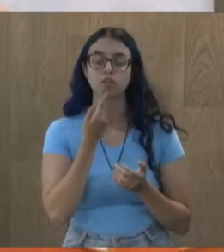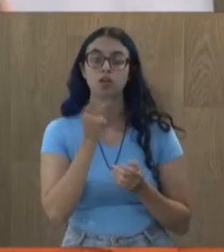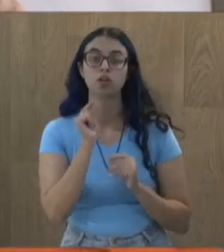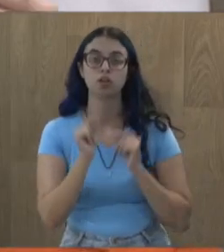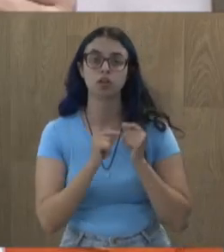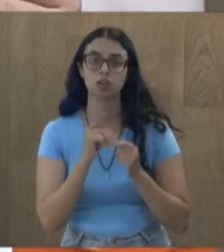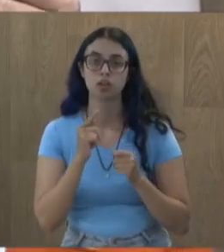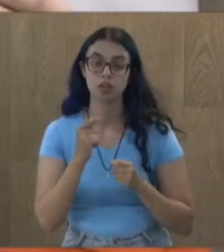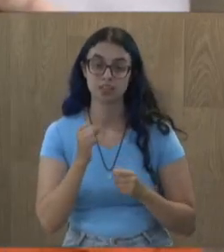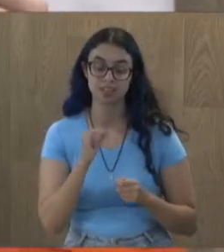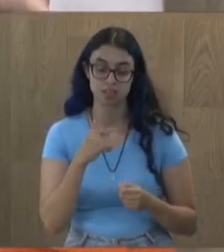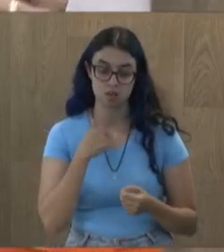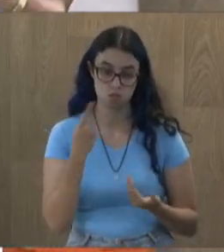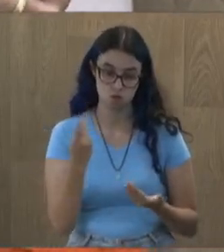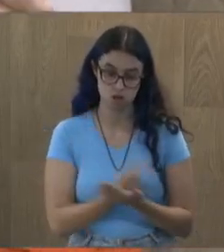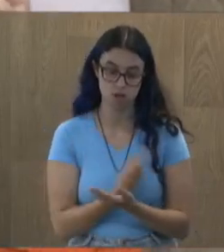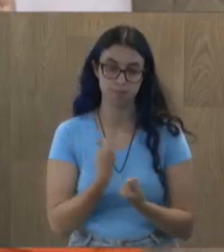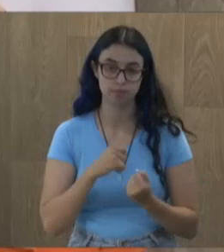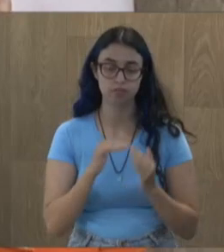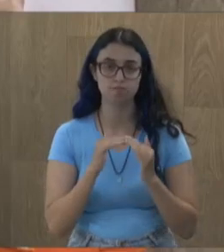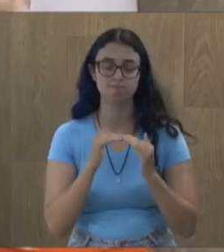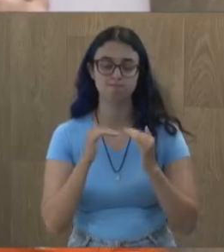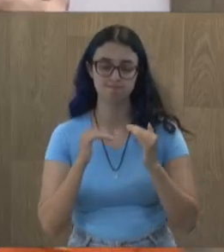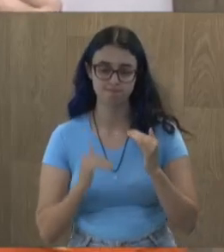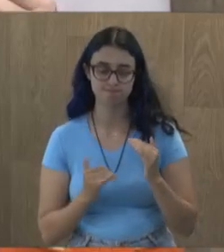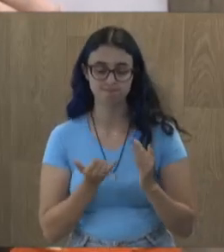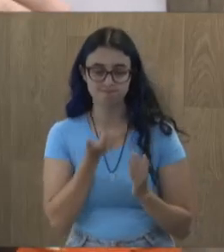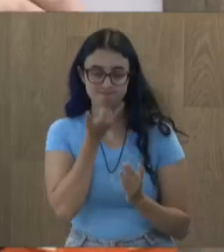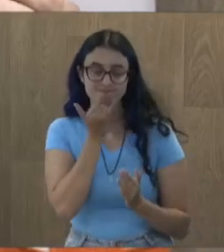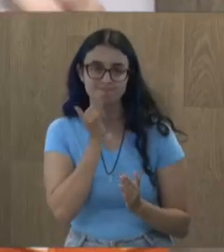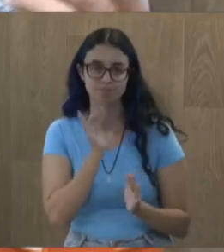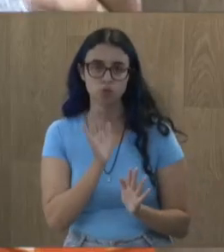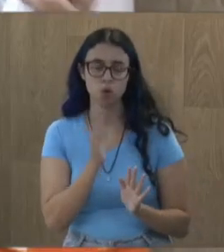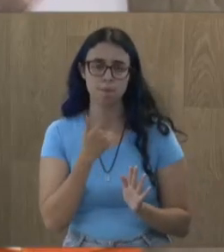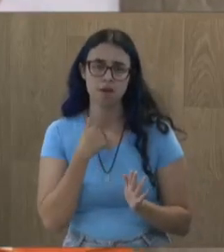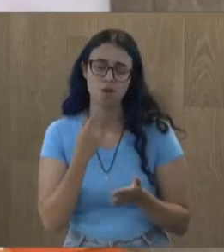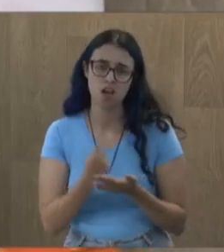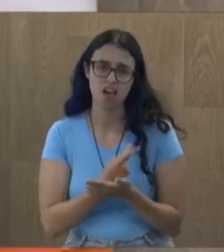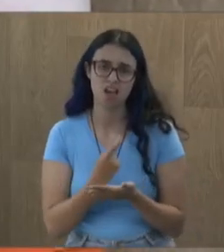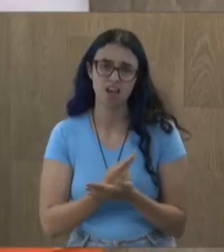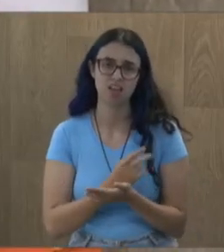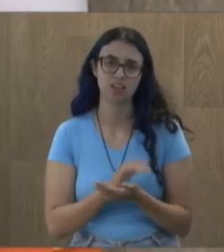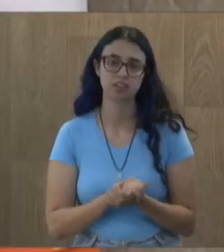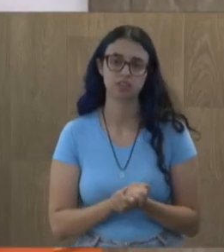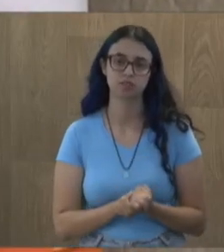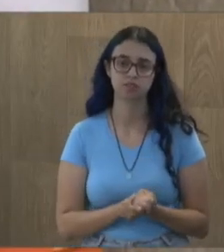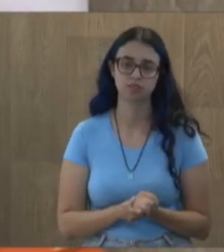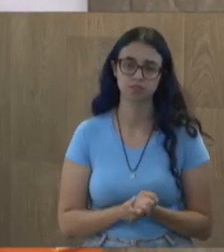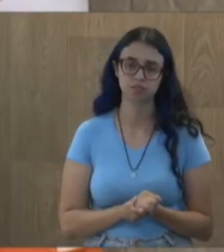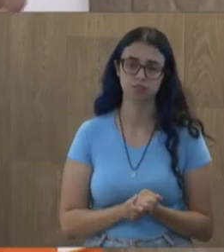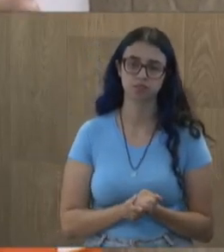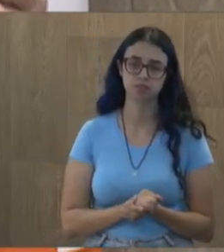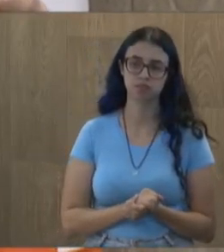de falar, eu errei. Eu falei no meu vídeo com o senador Cleitinho, eu falei na rua